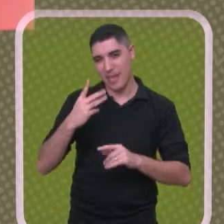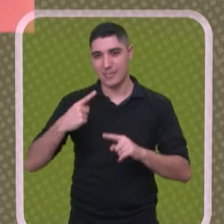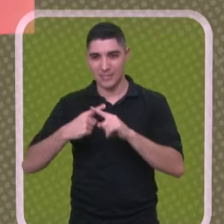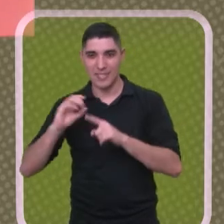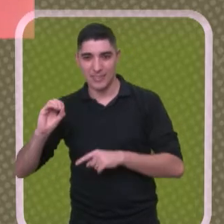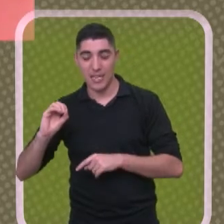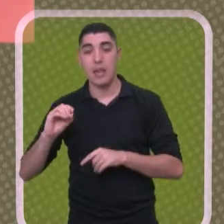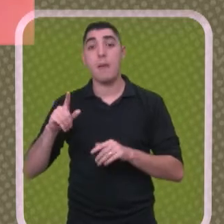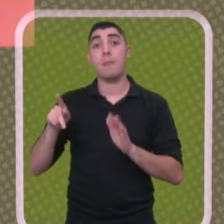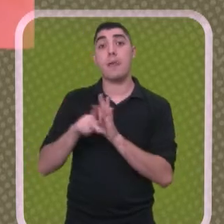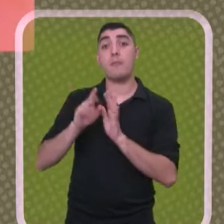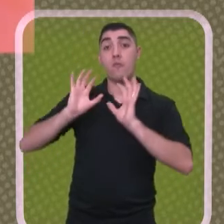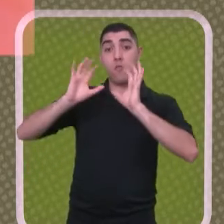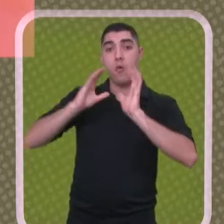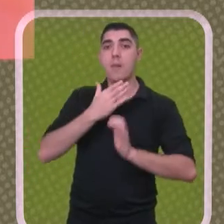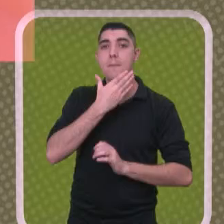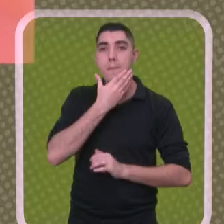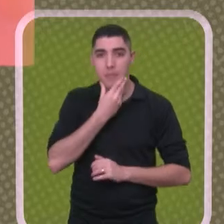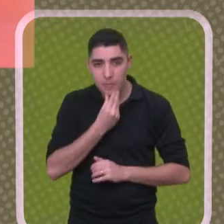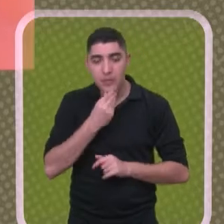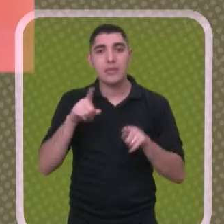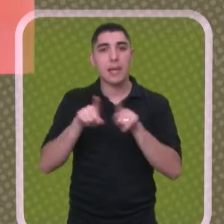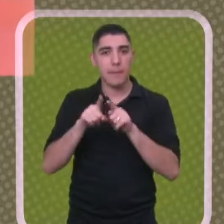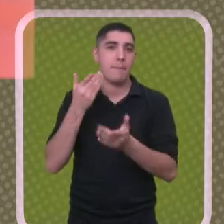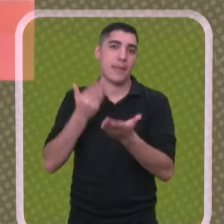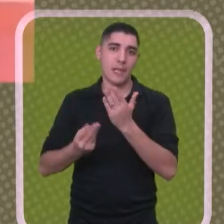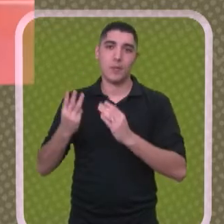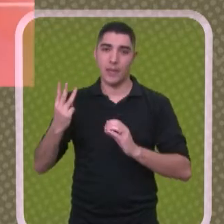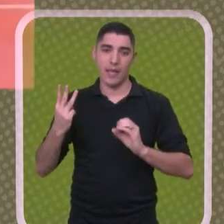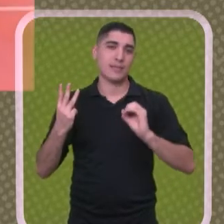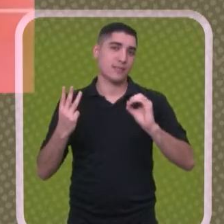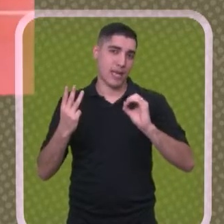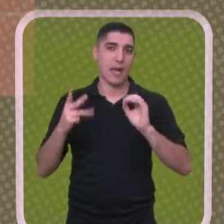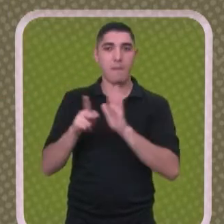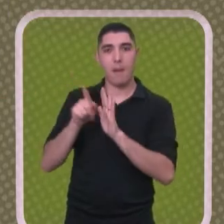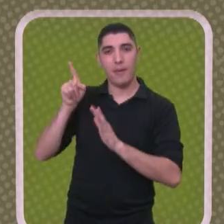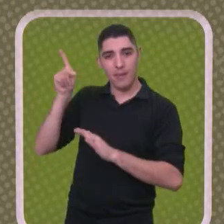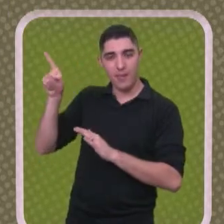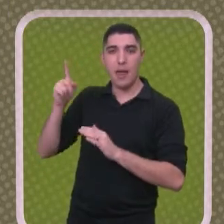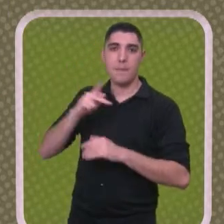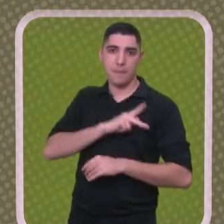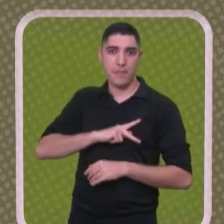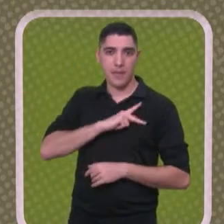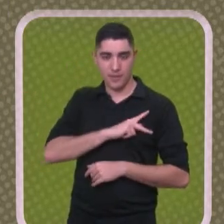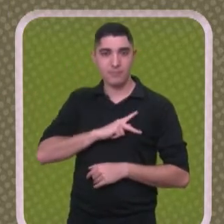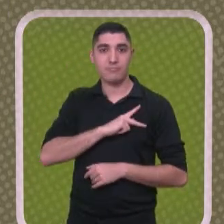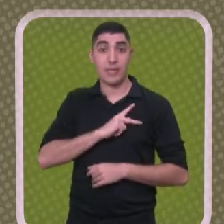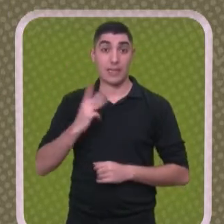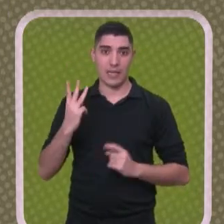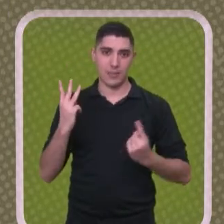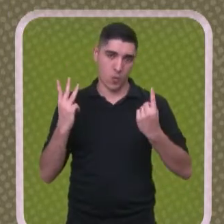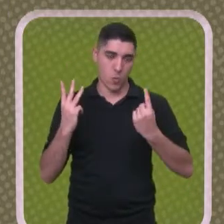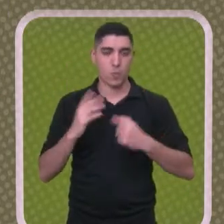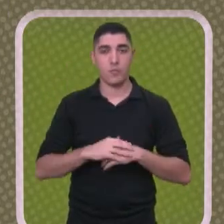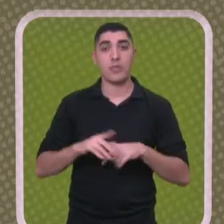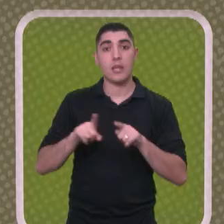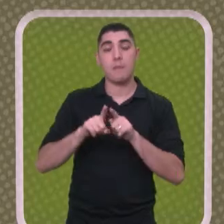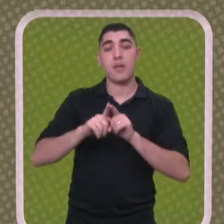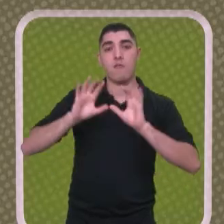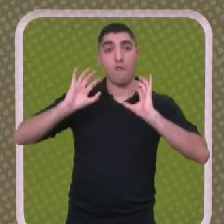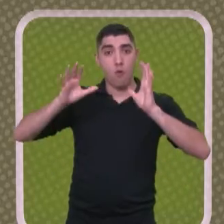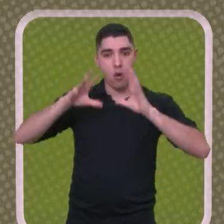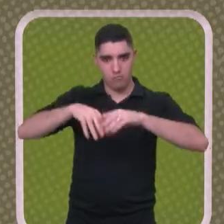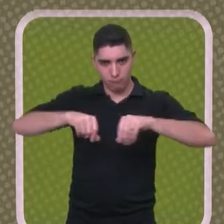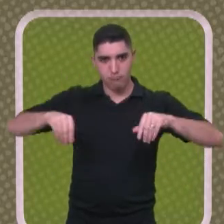foi vice-campeão ao perder para Pinda, também na casa do adversário por 3-1. As finais do vôlei de praia